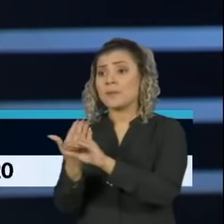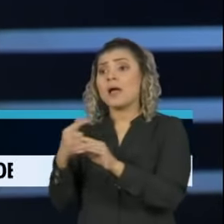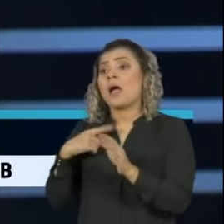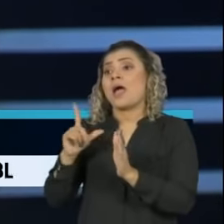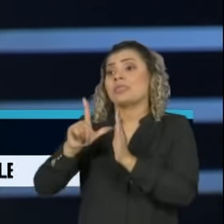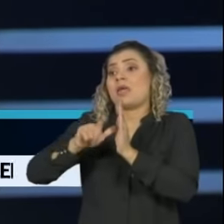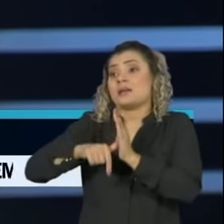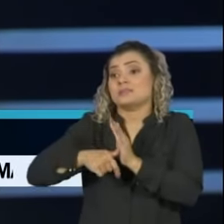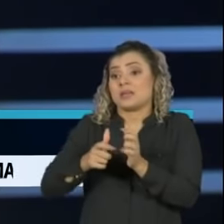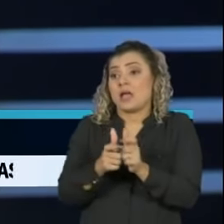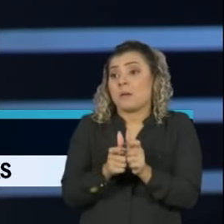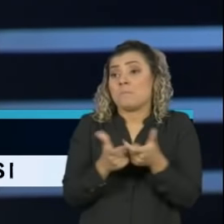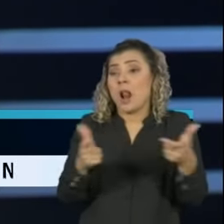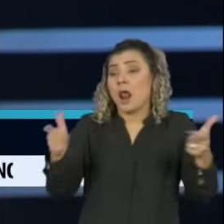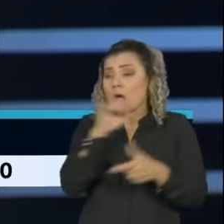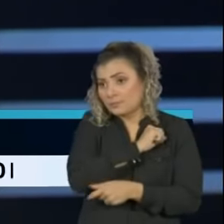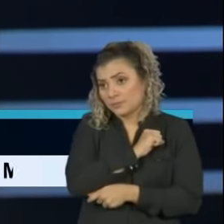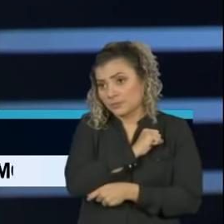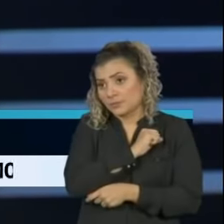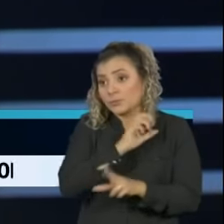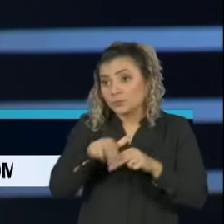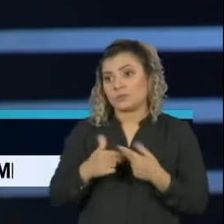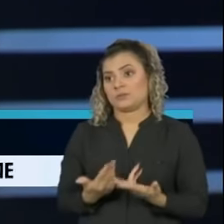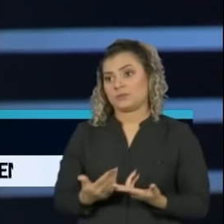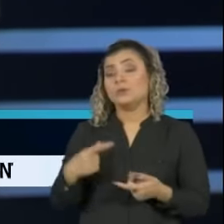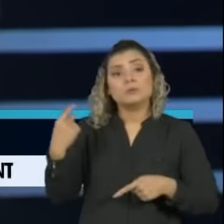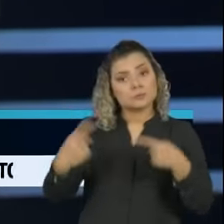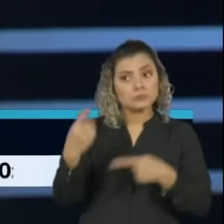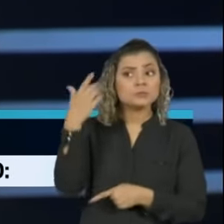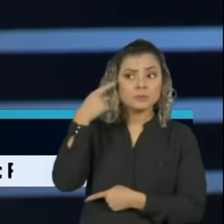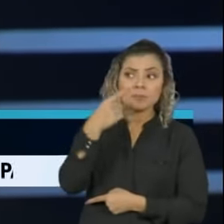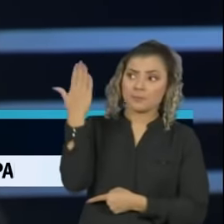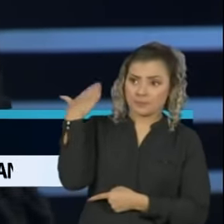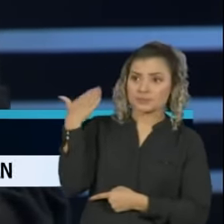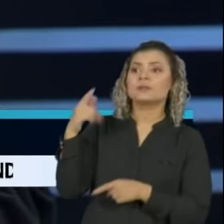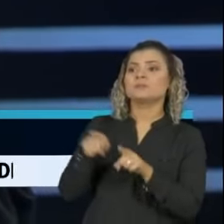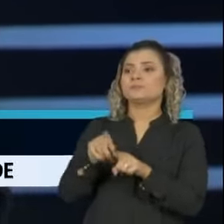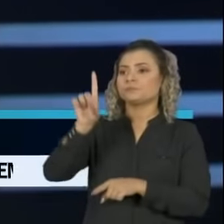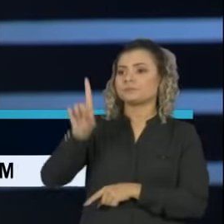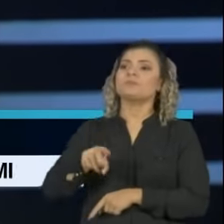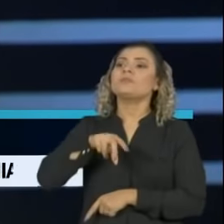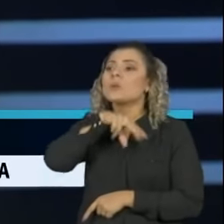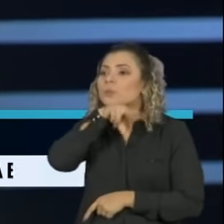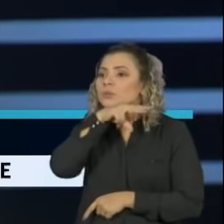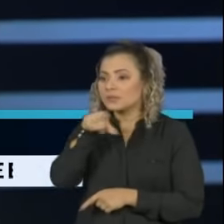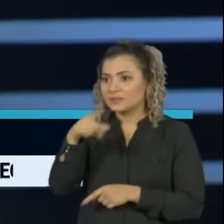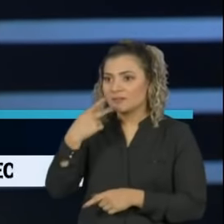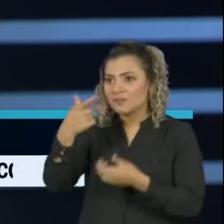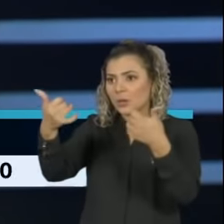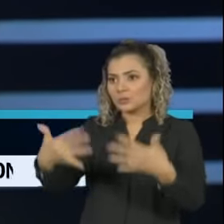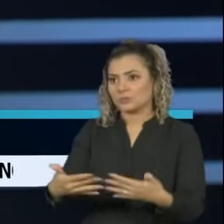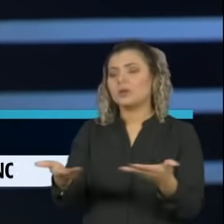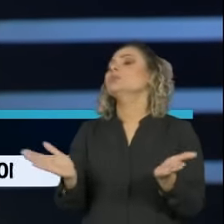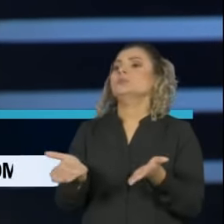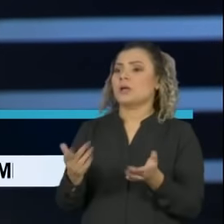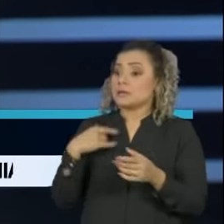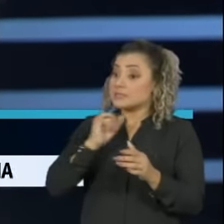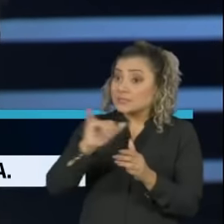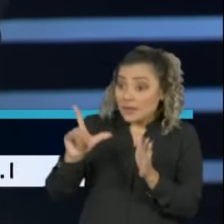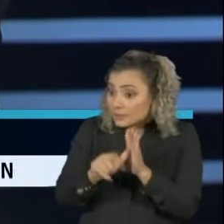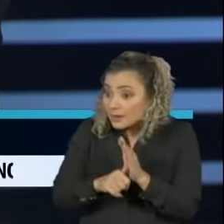o contágio. Ao atrasar, a gente discutiu isso semana passada aqui com o diretor do Butantan. Ao atrasar o contágio, dá tempo